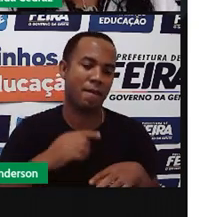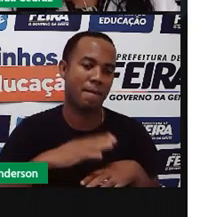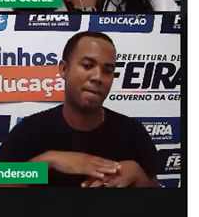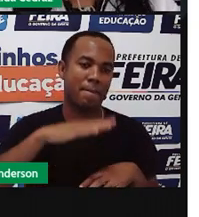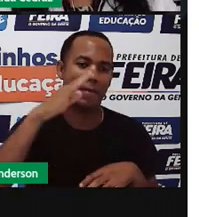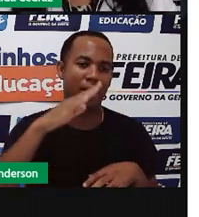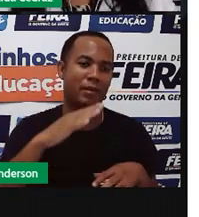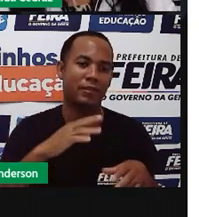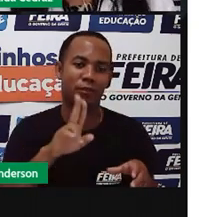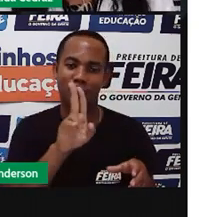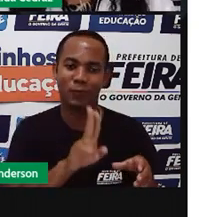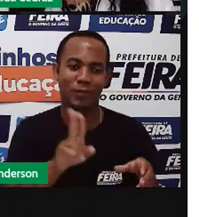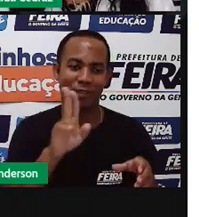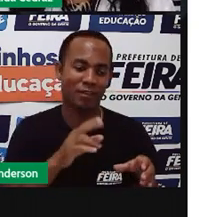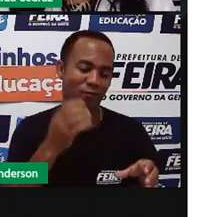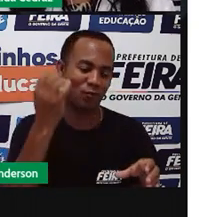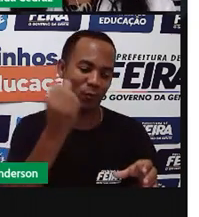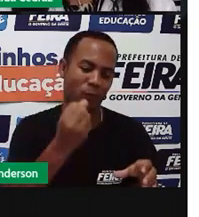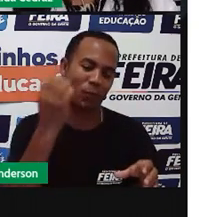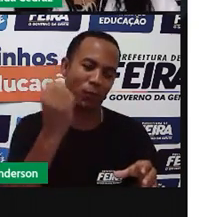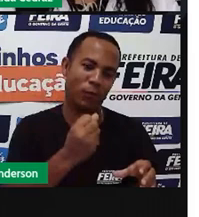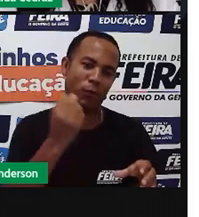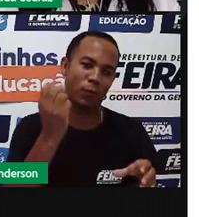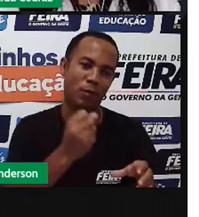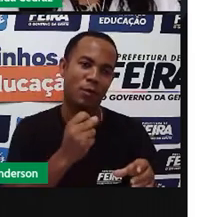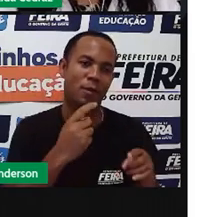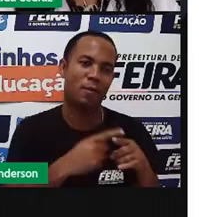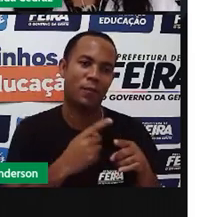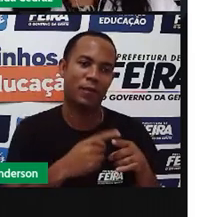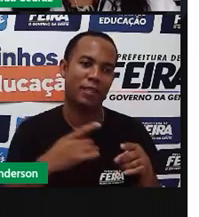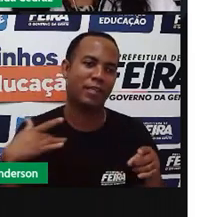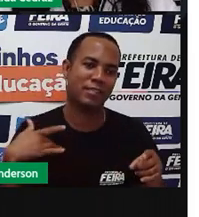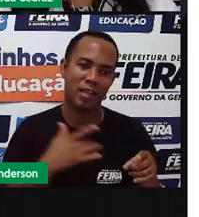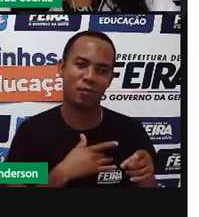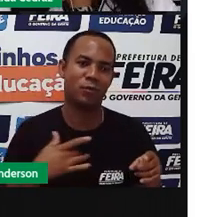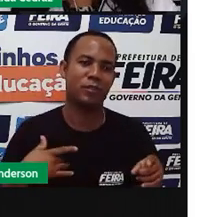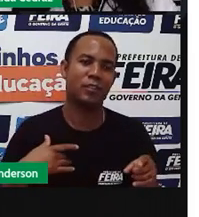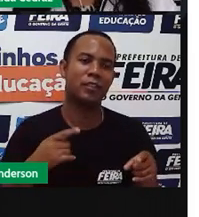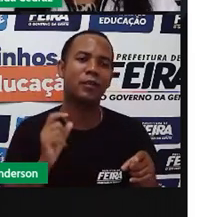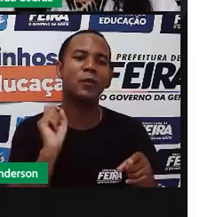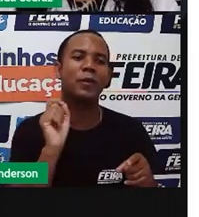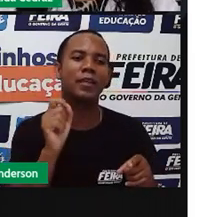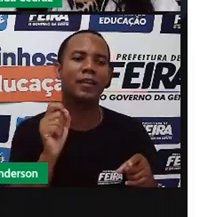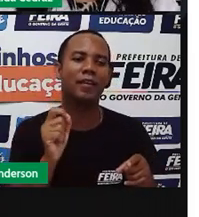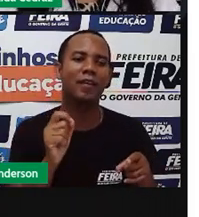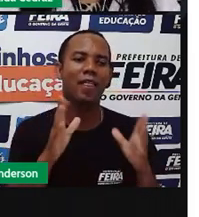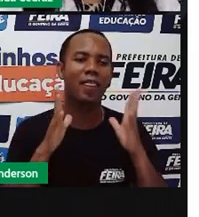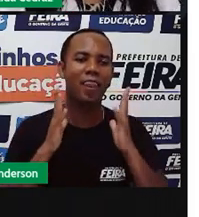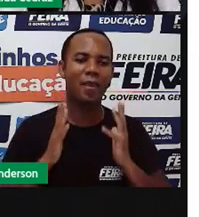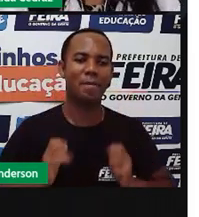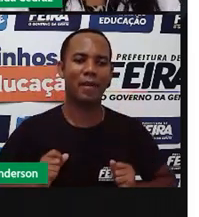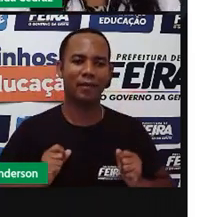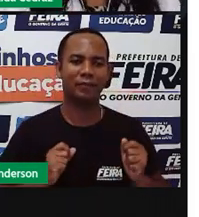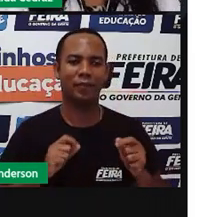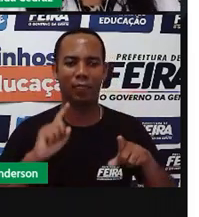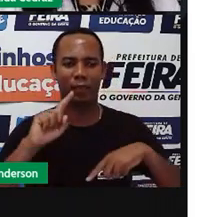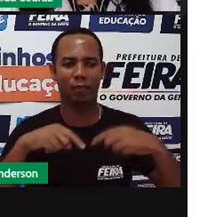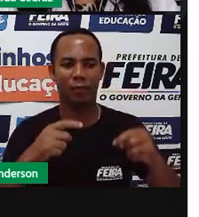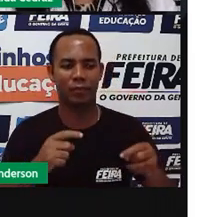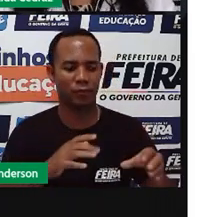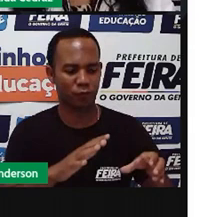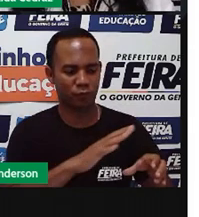mais útil e mais seguro para a saúde. É fácil de higienizar. E se o senhor